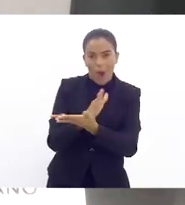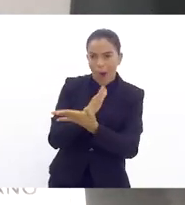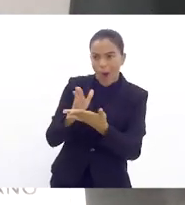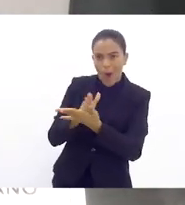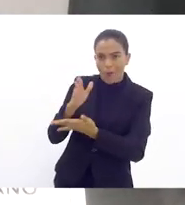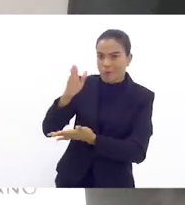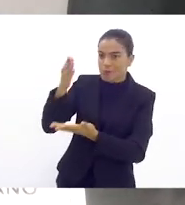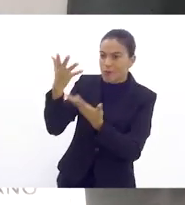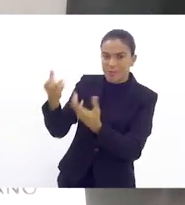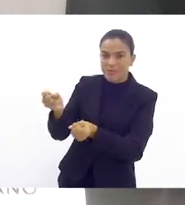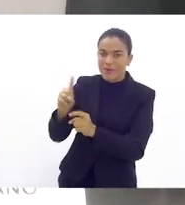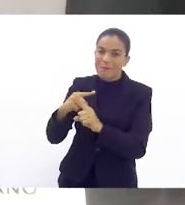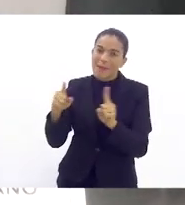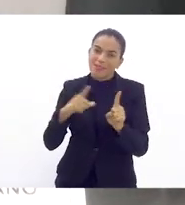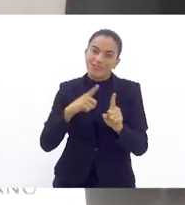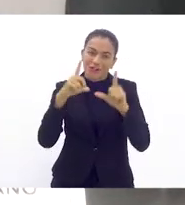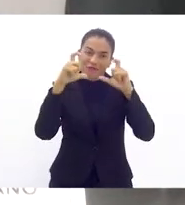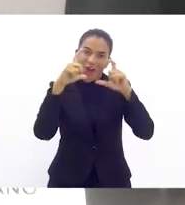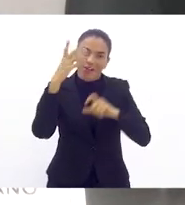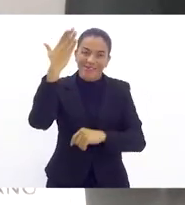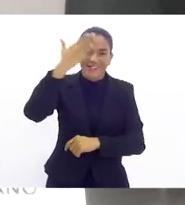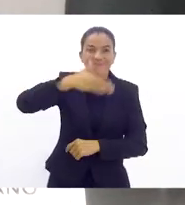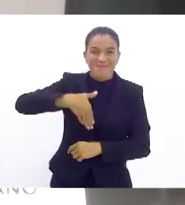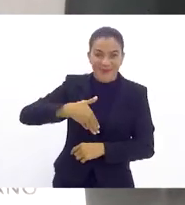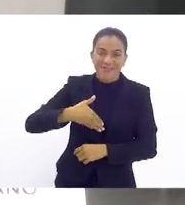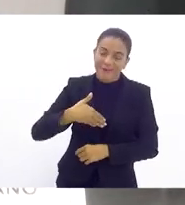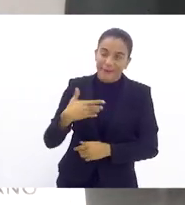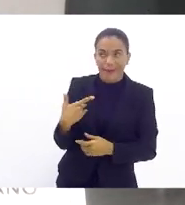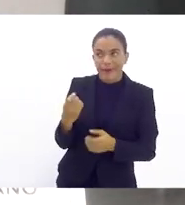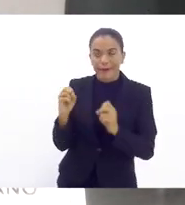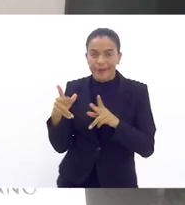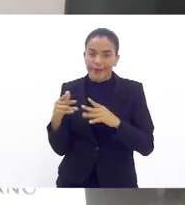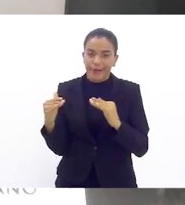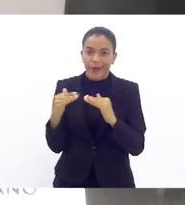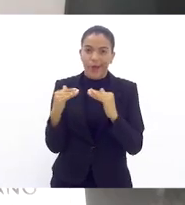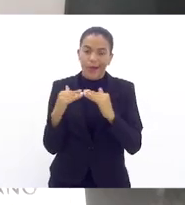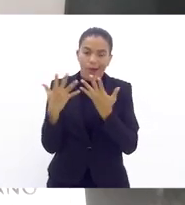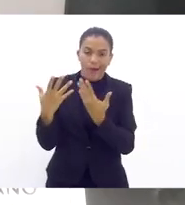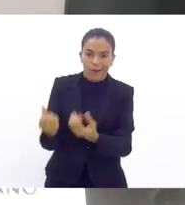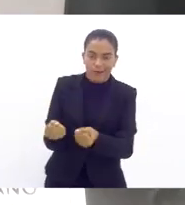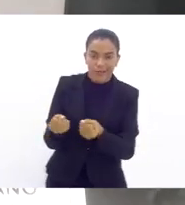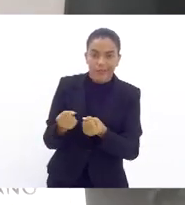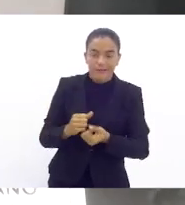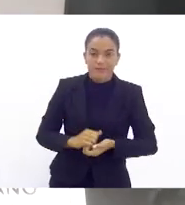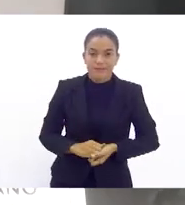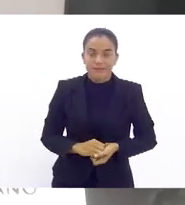vendido, mas com a foto deles, eles concordaram que haviam vendido no dia, né?